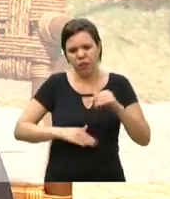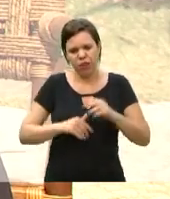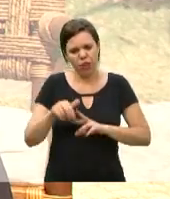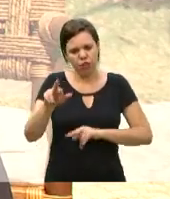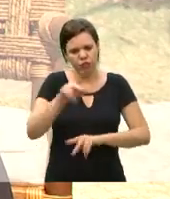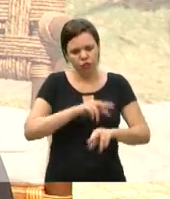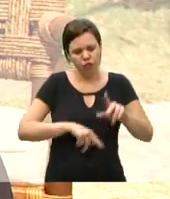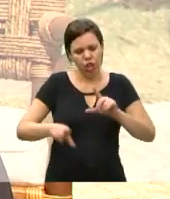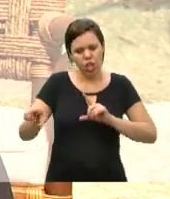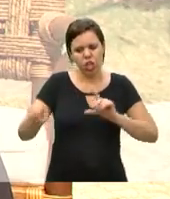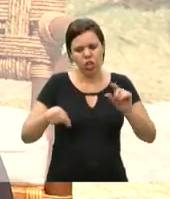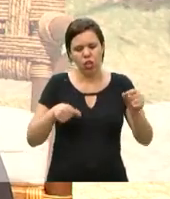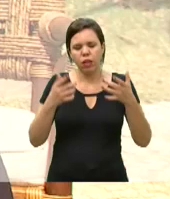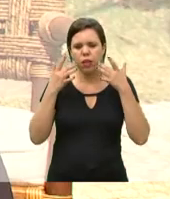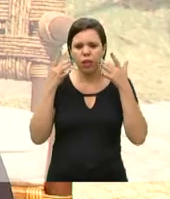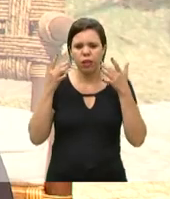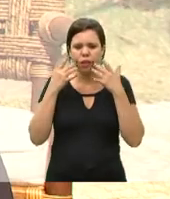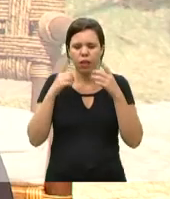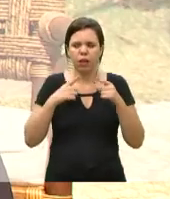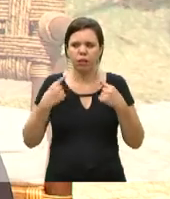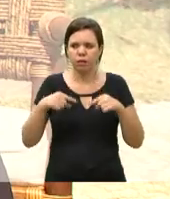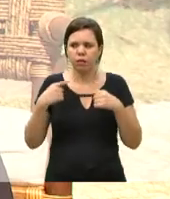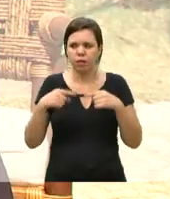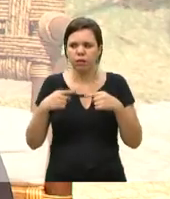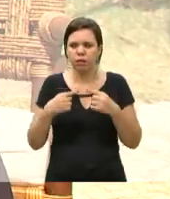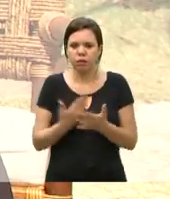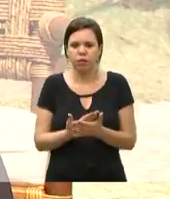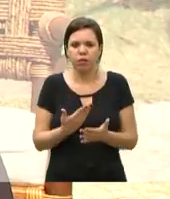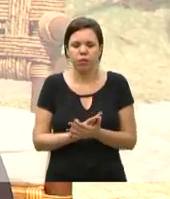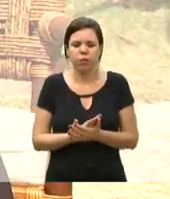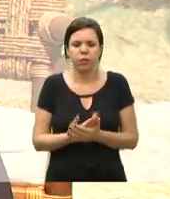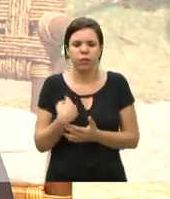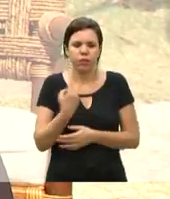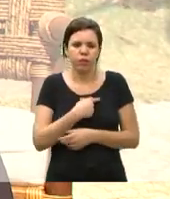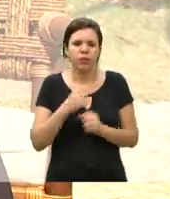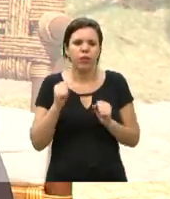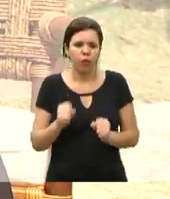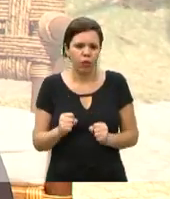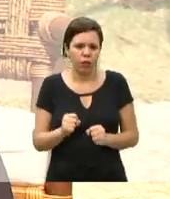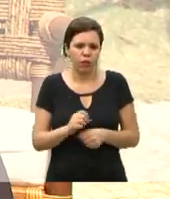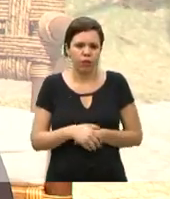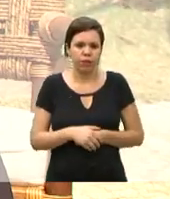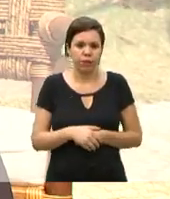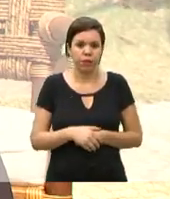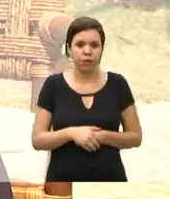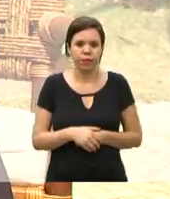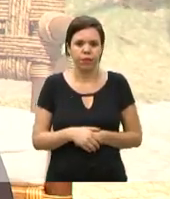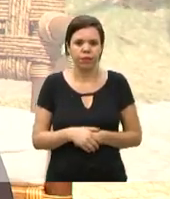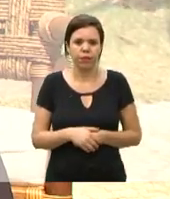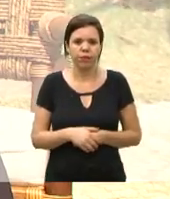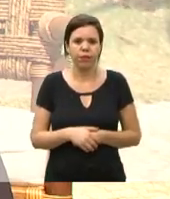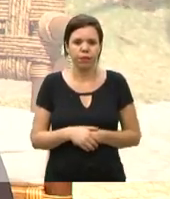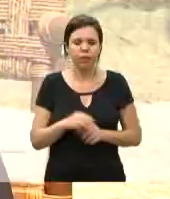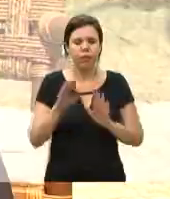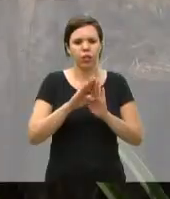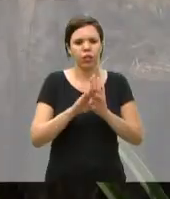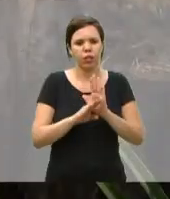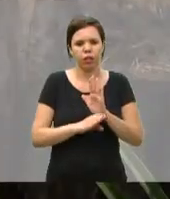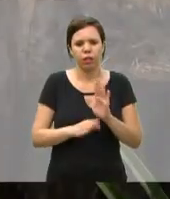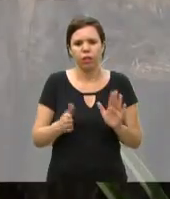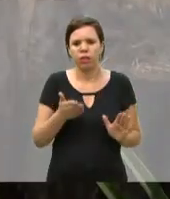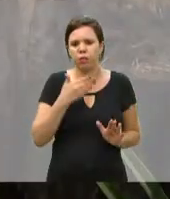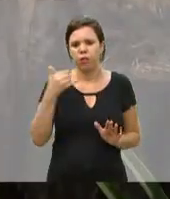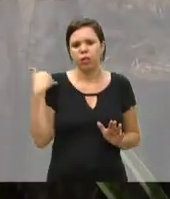falei, um teatro, uma música. A gente pode até chamar programa